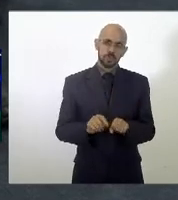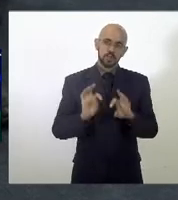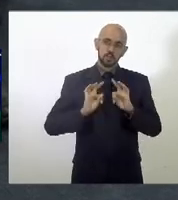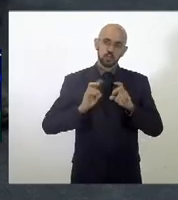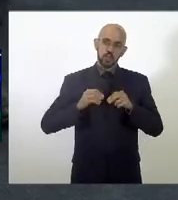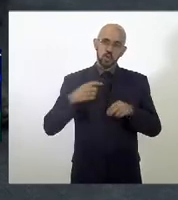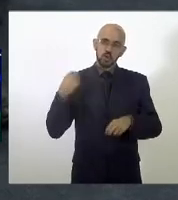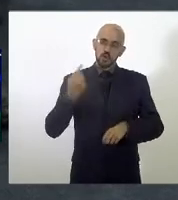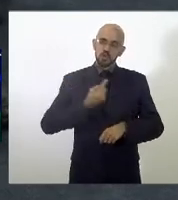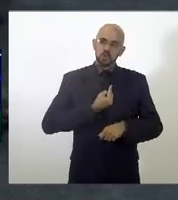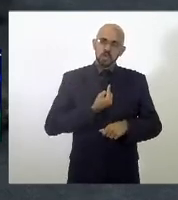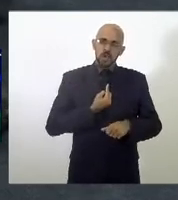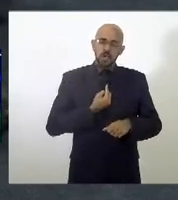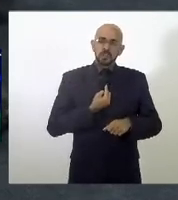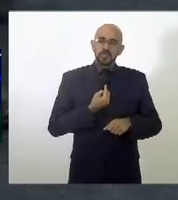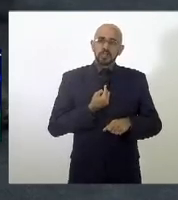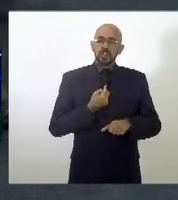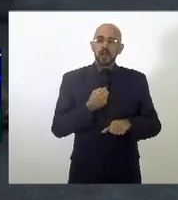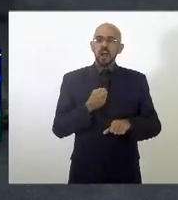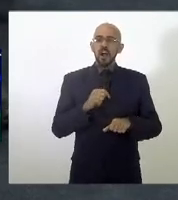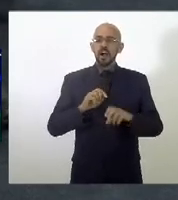estamos nos tornando